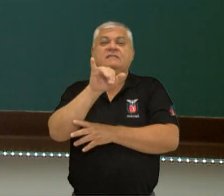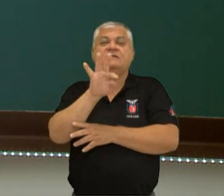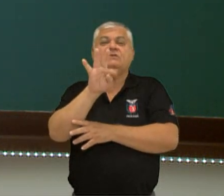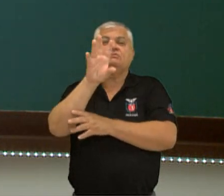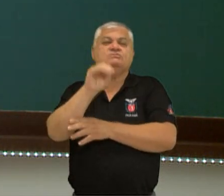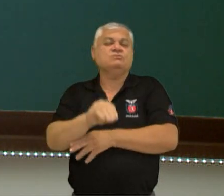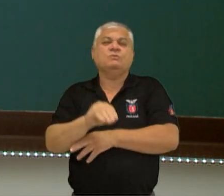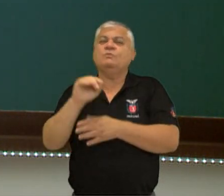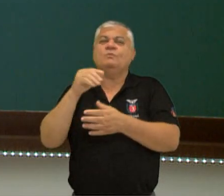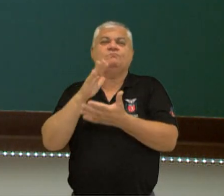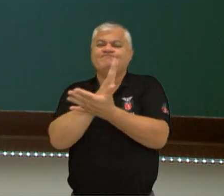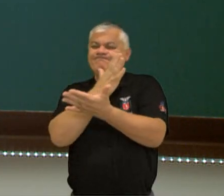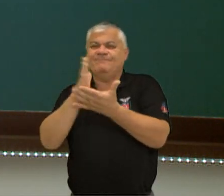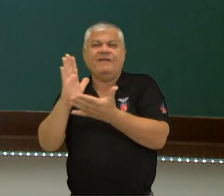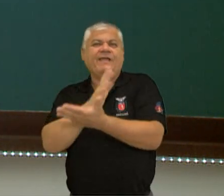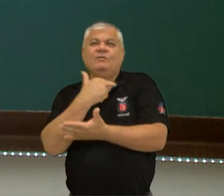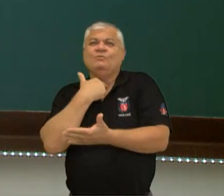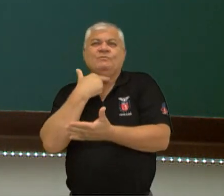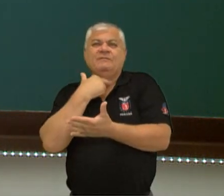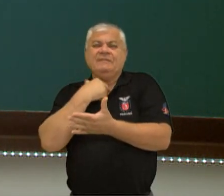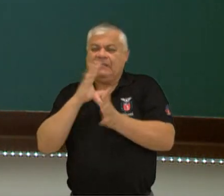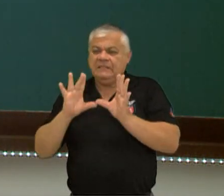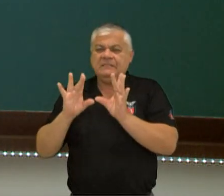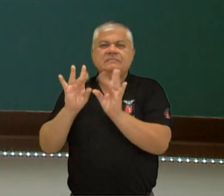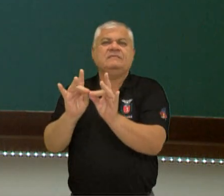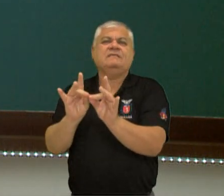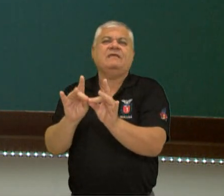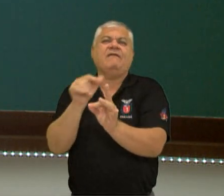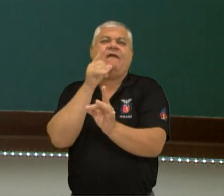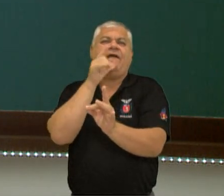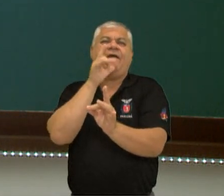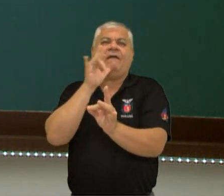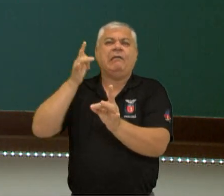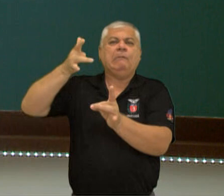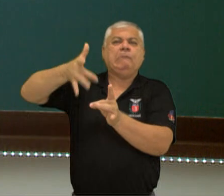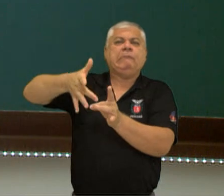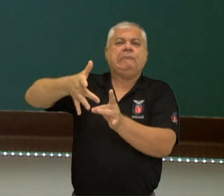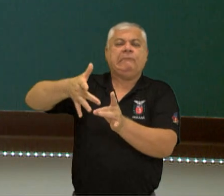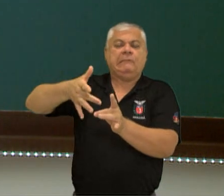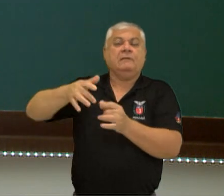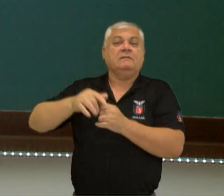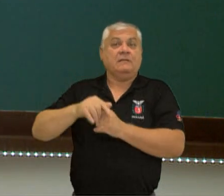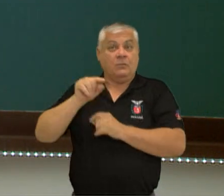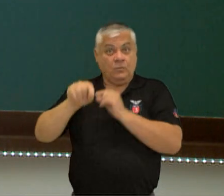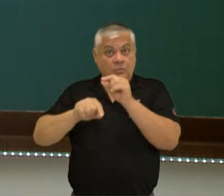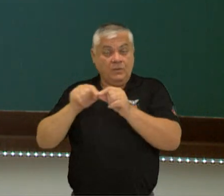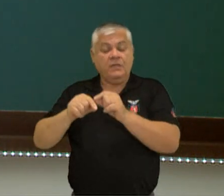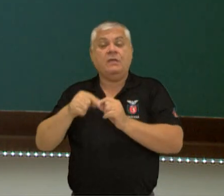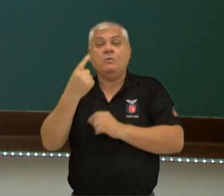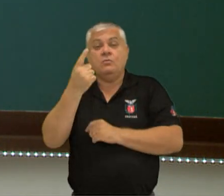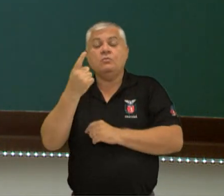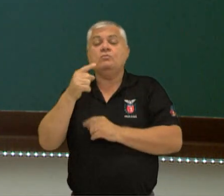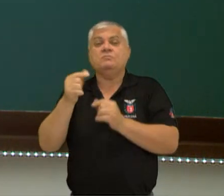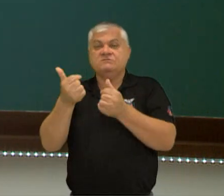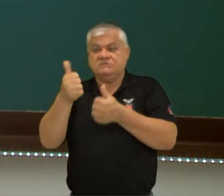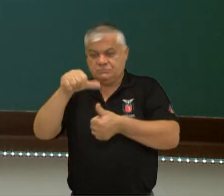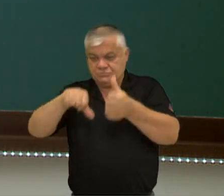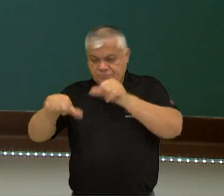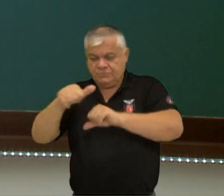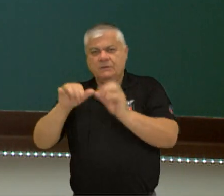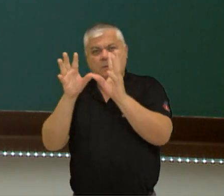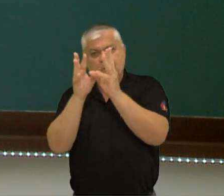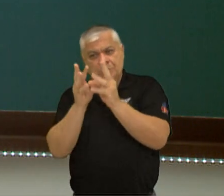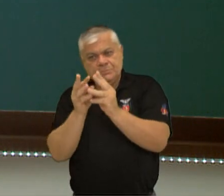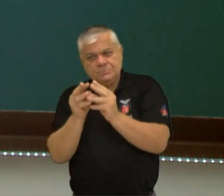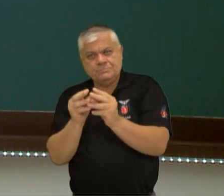consegue ser separado aí dessa água de rejeito que ficou dessa situação. E aí uma das soluções é diluir